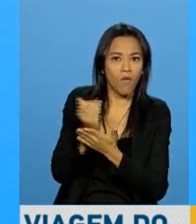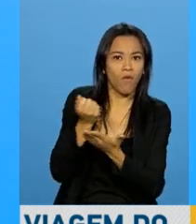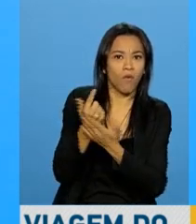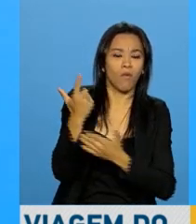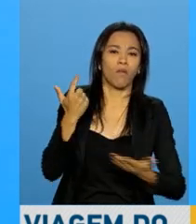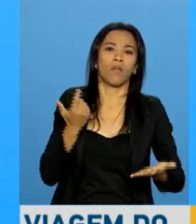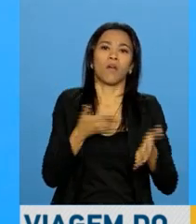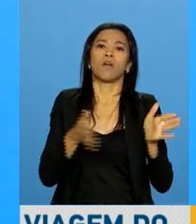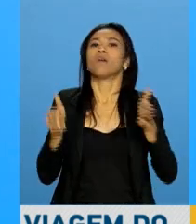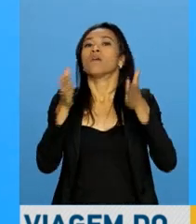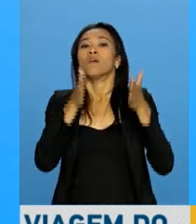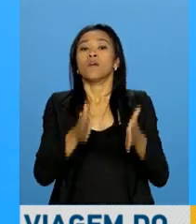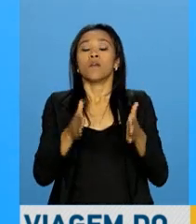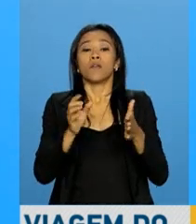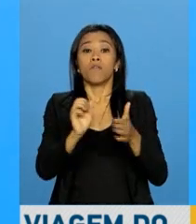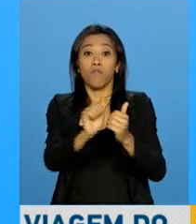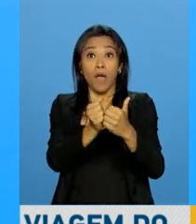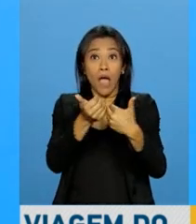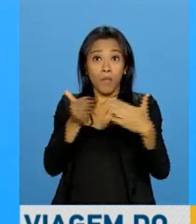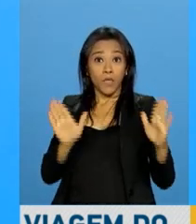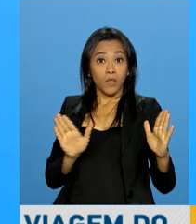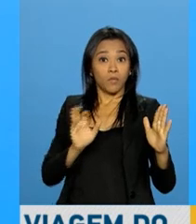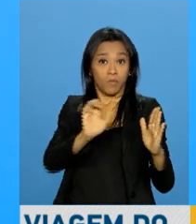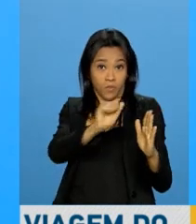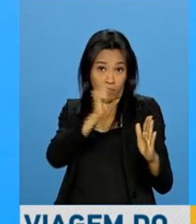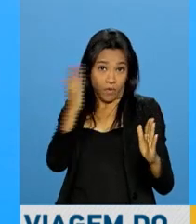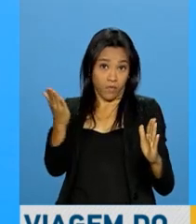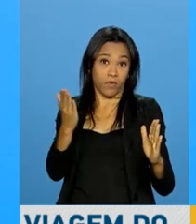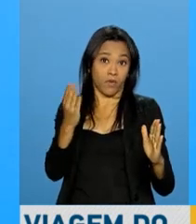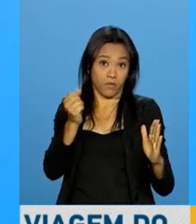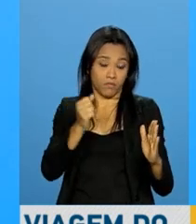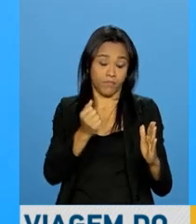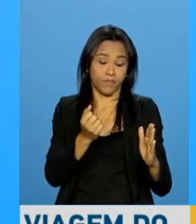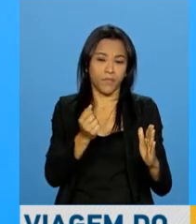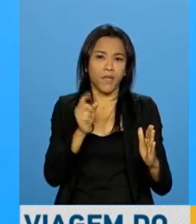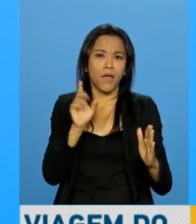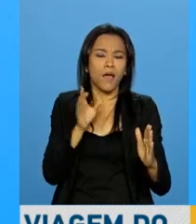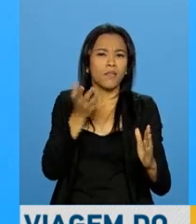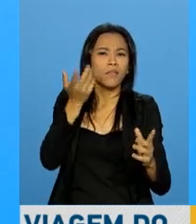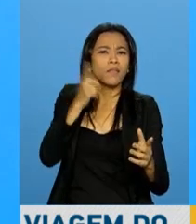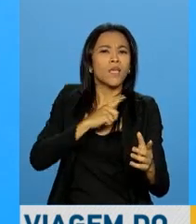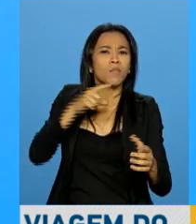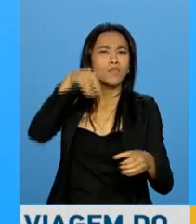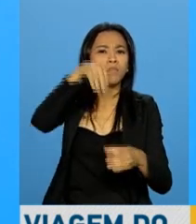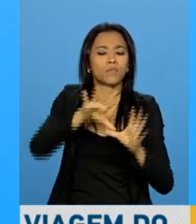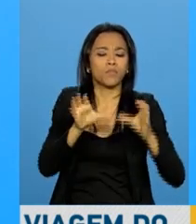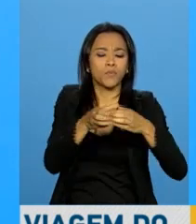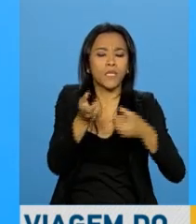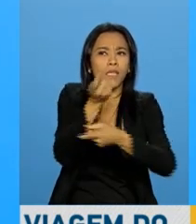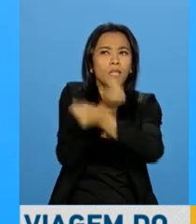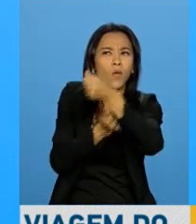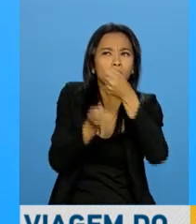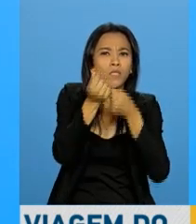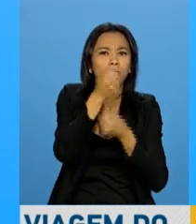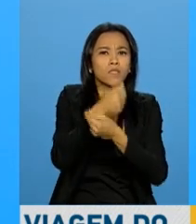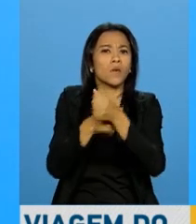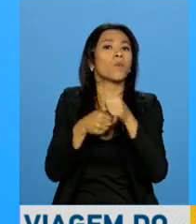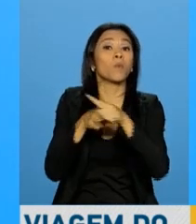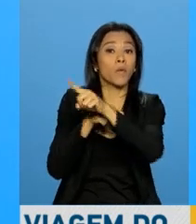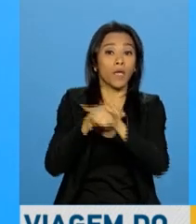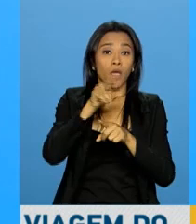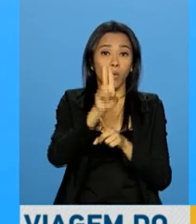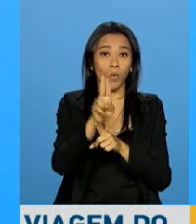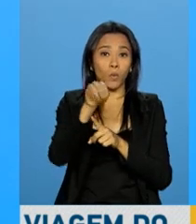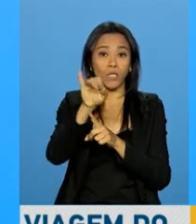externa, entramos em fase decisiva nas negociações com a União Europeia. E o